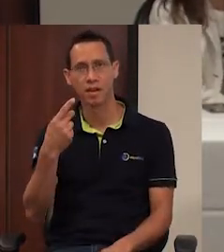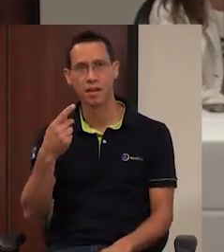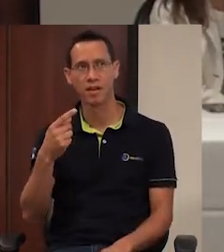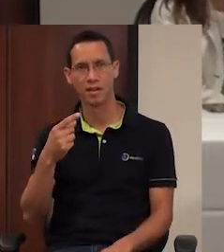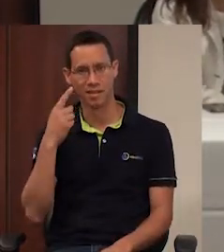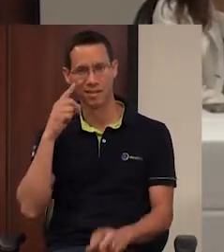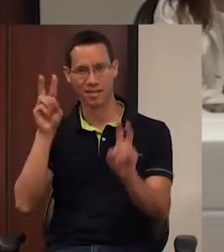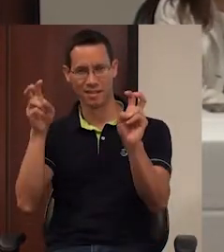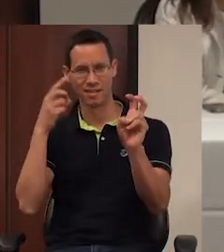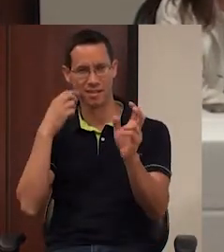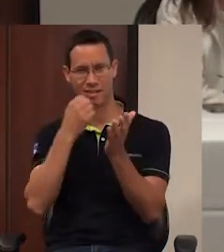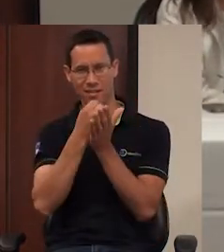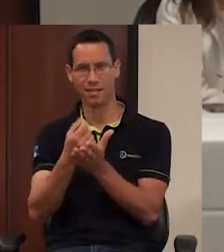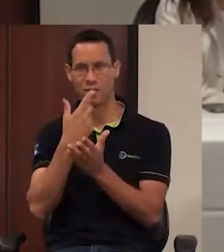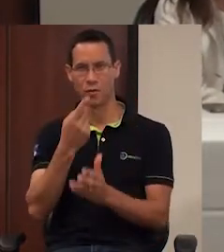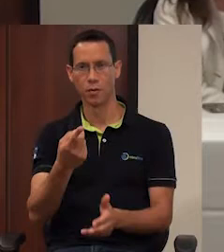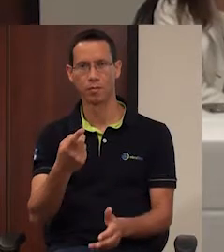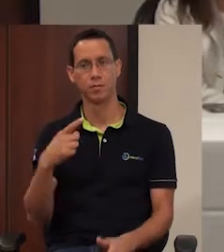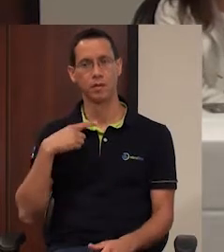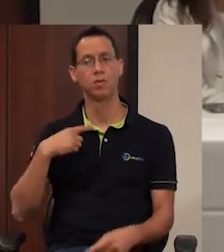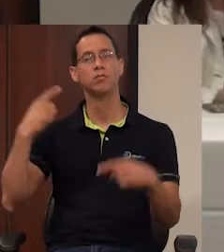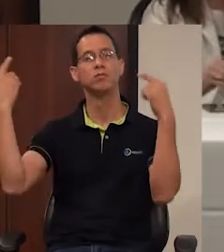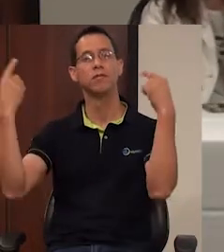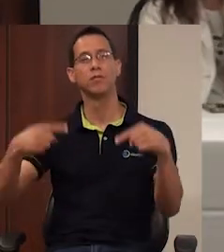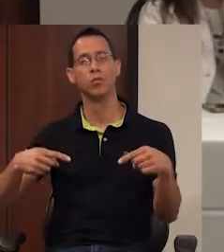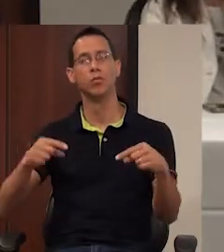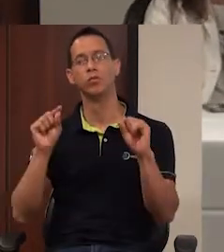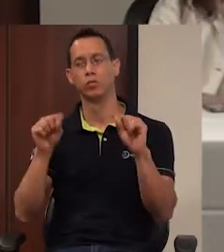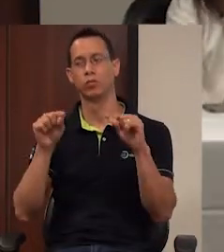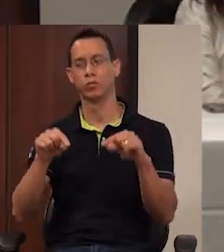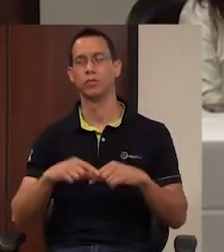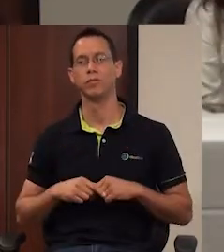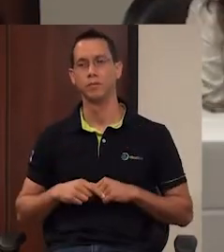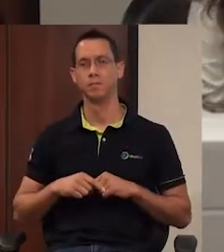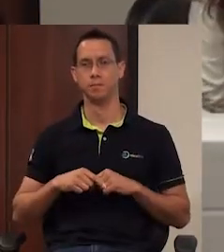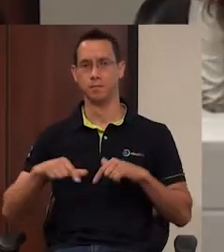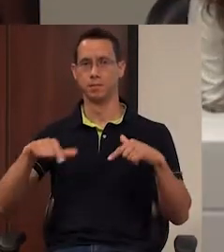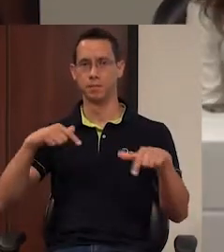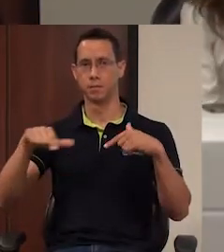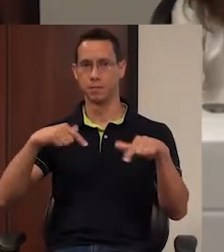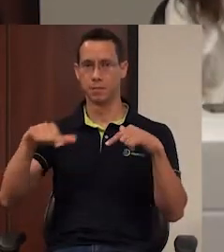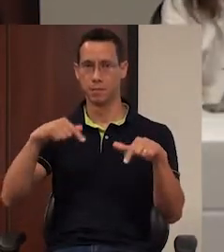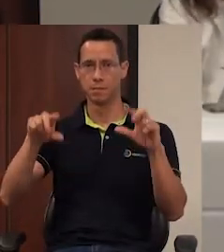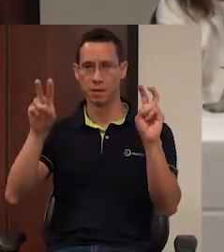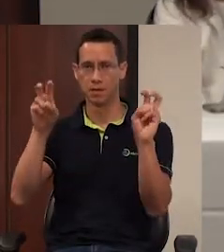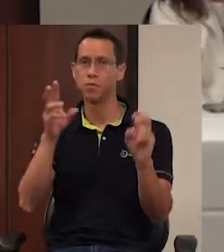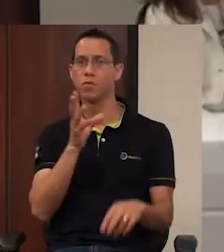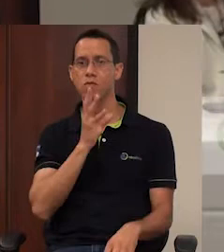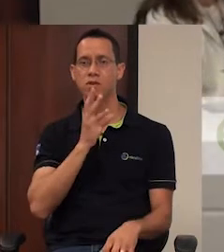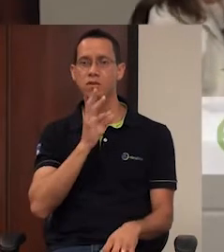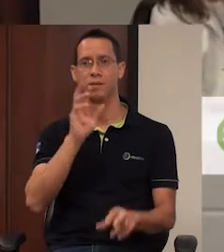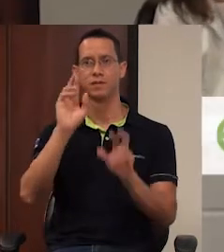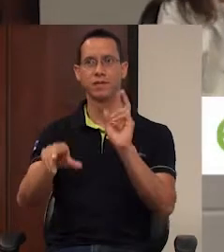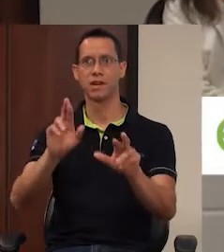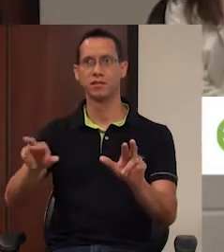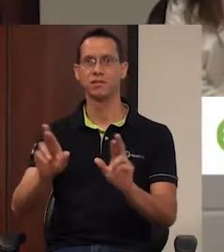doutora Renata e a doutora Sandra já colocaram, a gente tem um desafio aí, né? Que é trabalhar com essa questão de reconhecer as